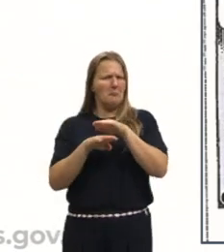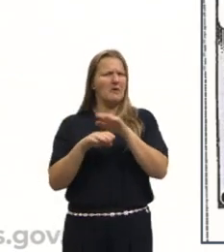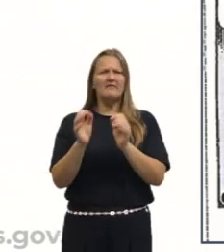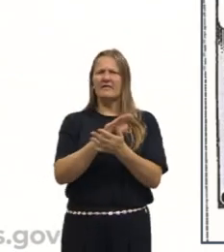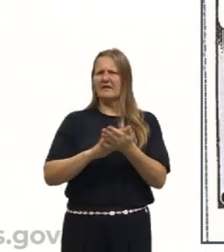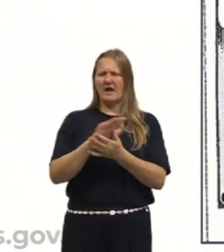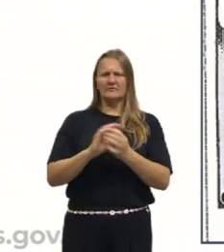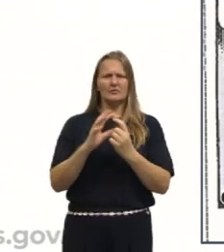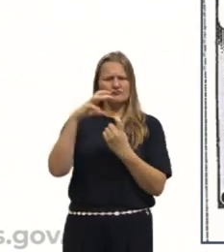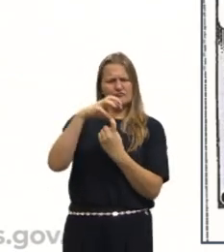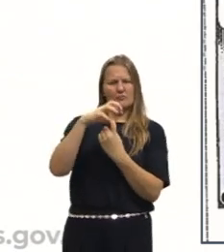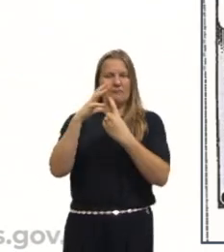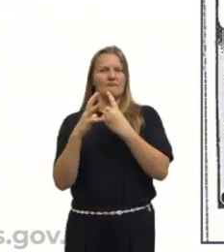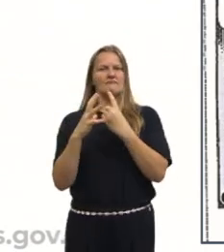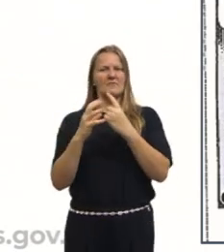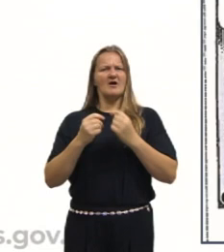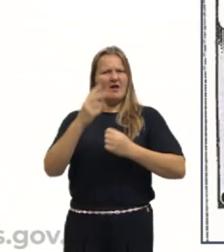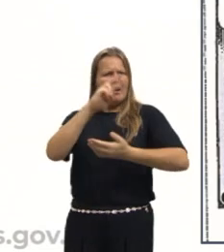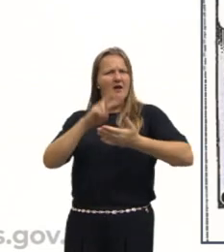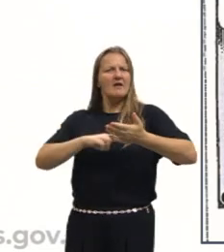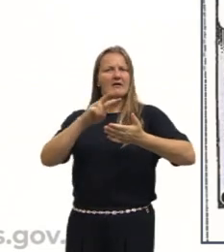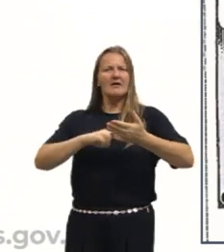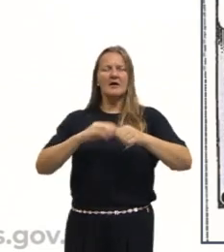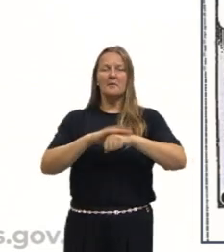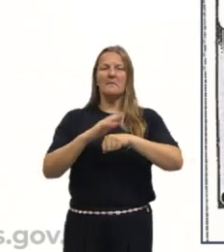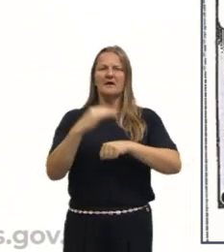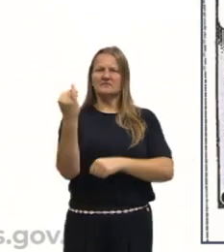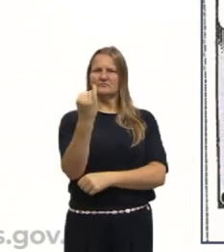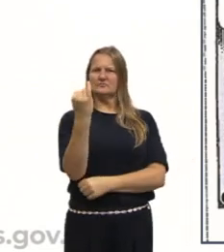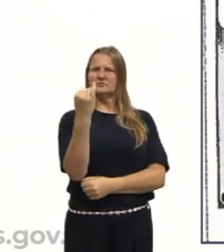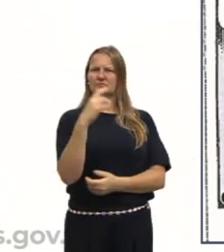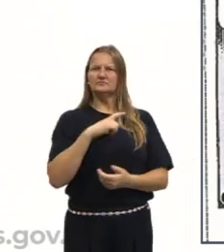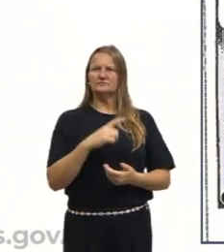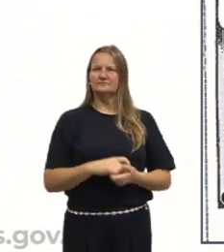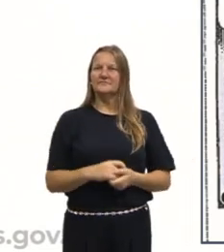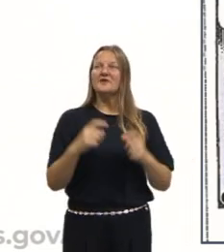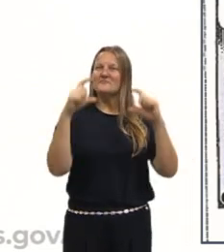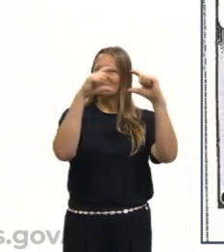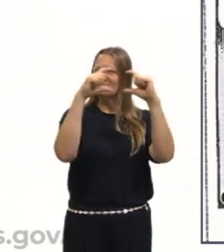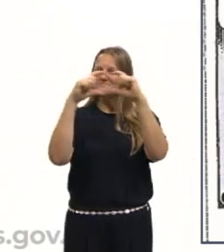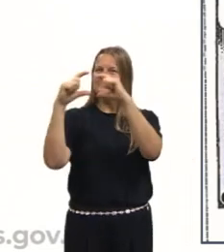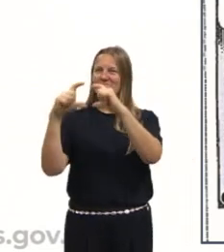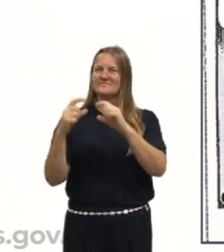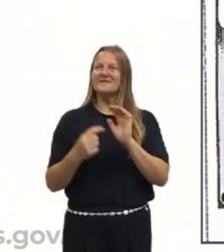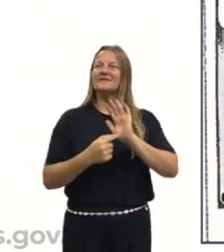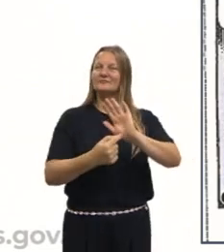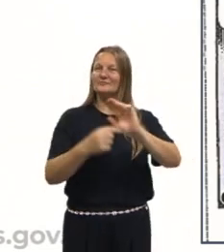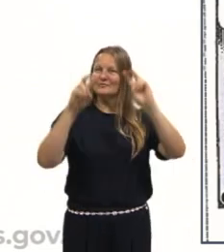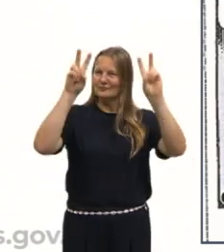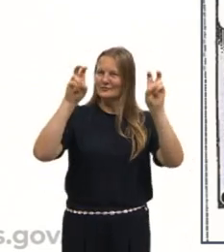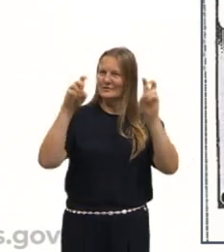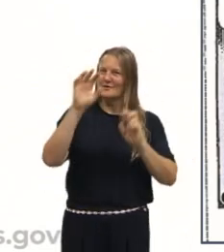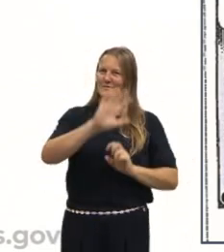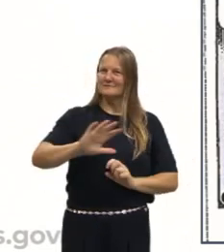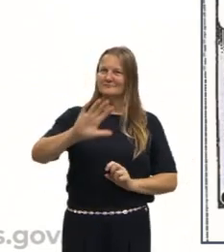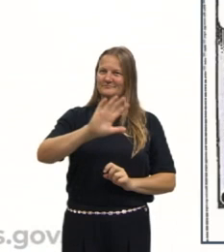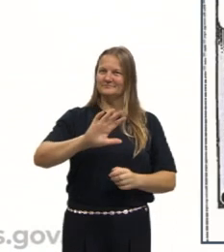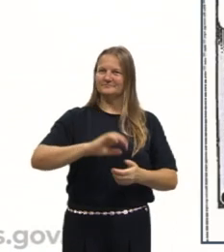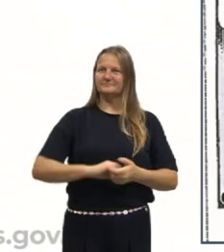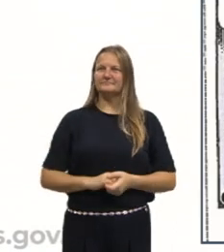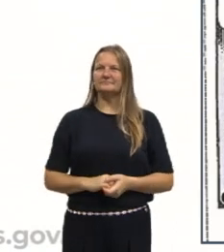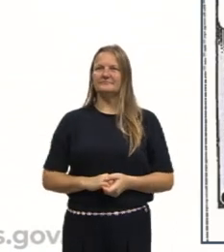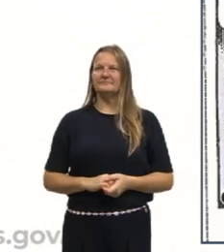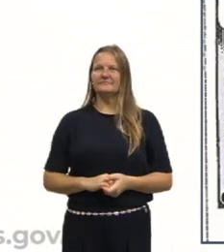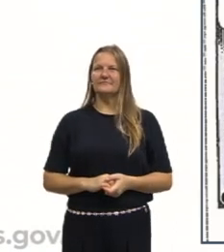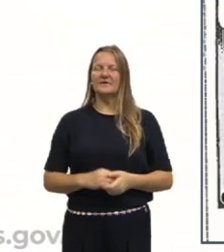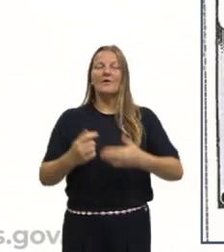isso ela achar que ler é muito mais importante do que ser submissa né então isso também foi tratado ali dentro dessa questão ao